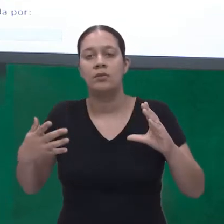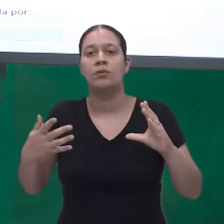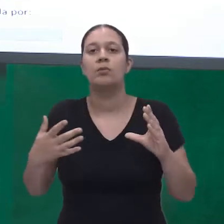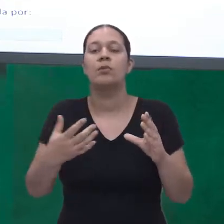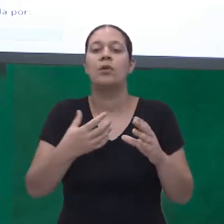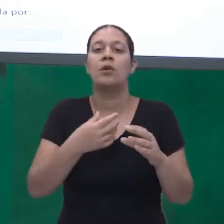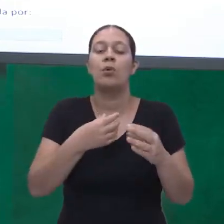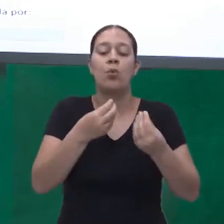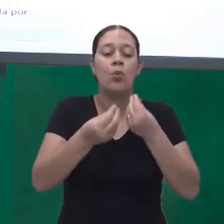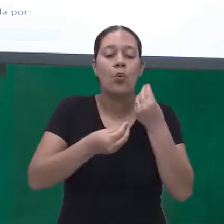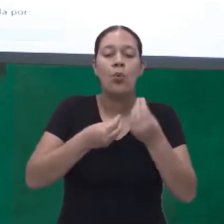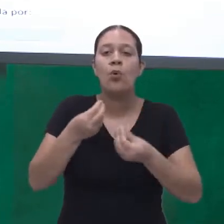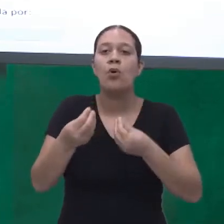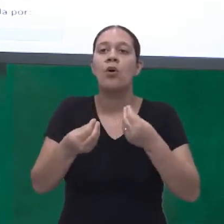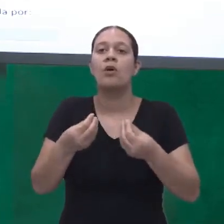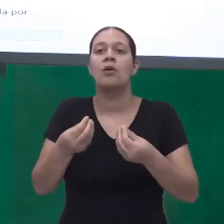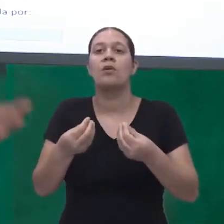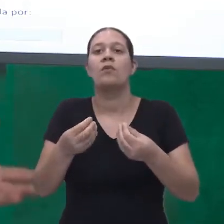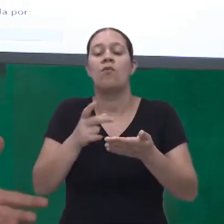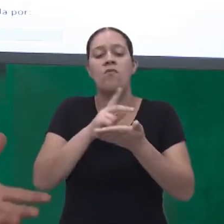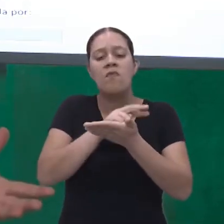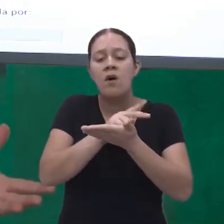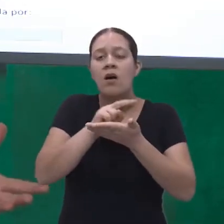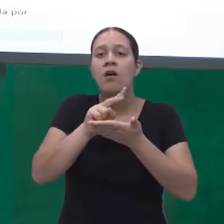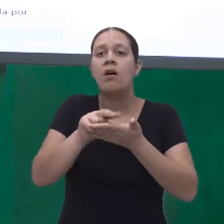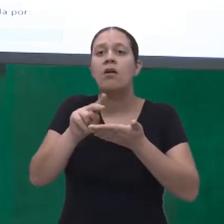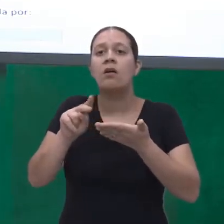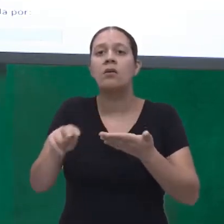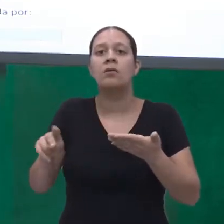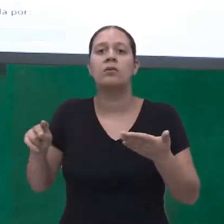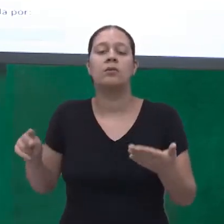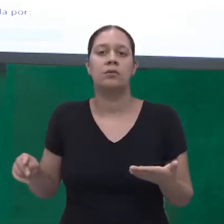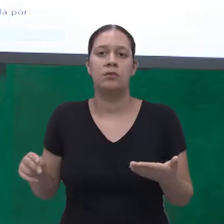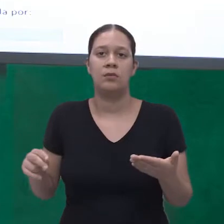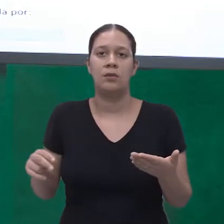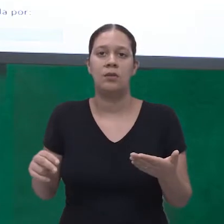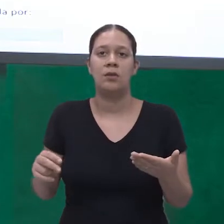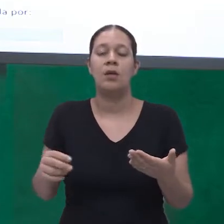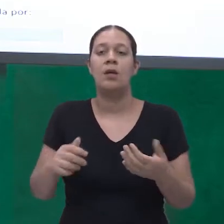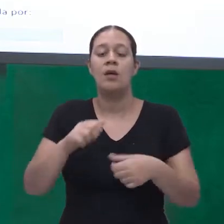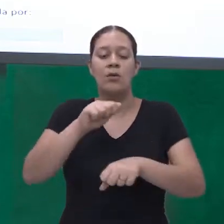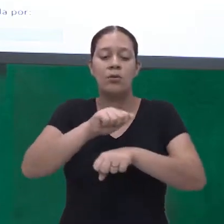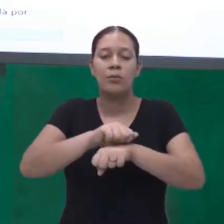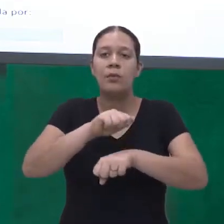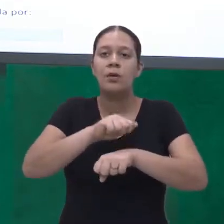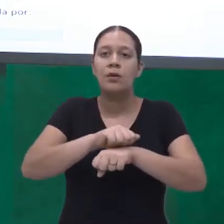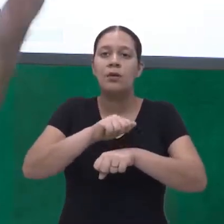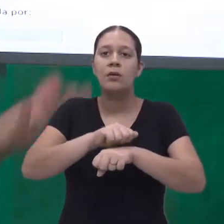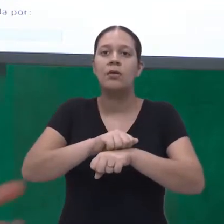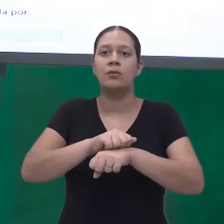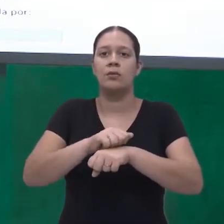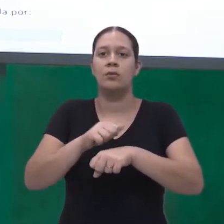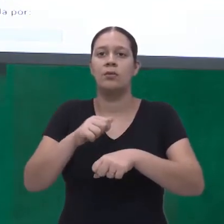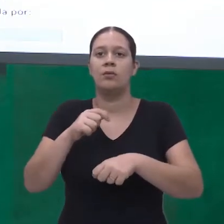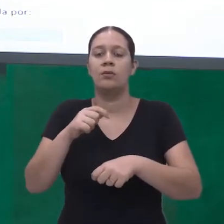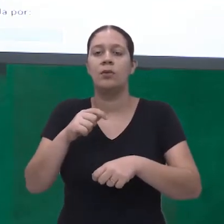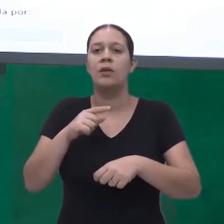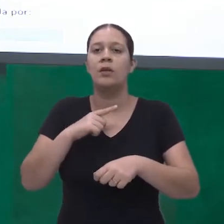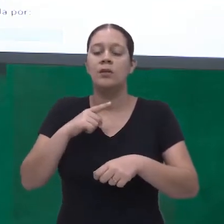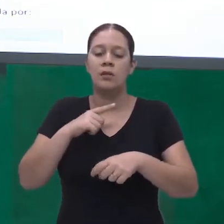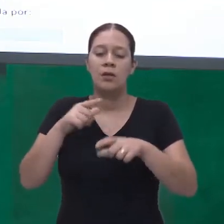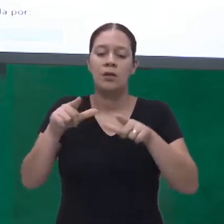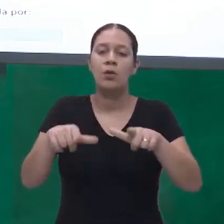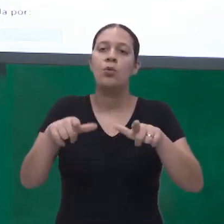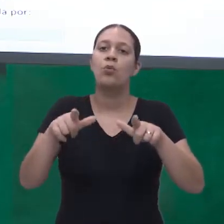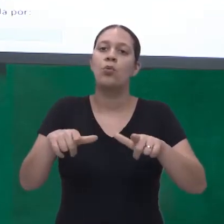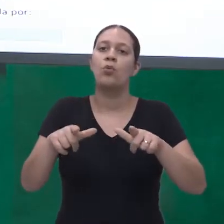e o volume serem variáveis. A tendência de um gás é ocupar todo o volume